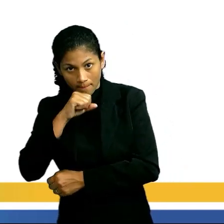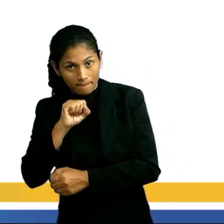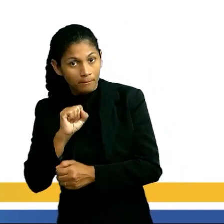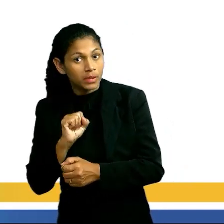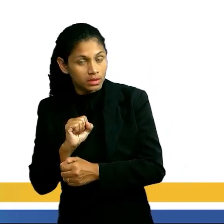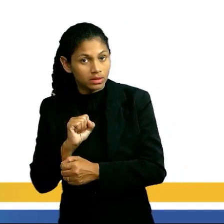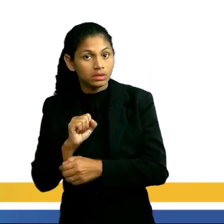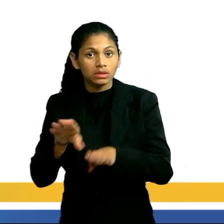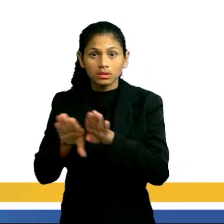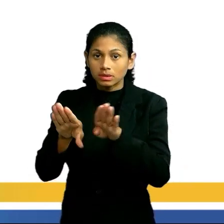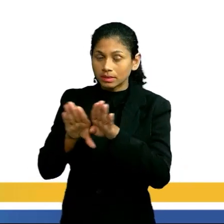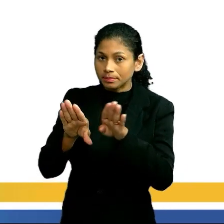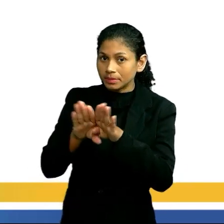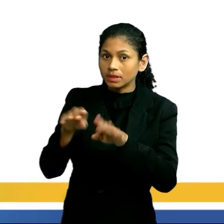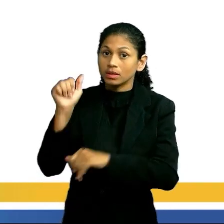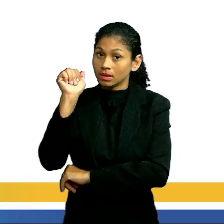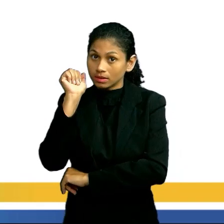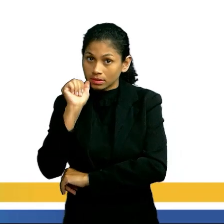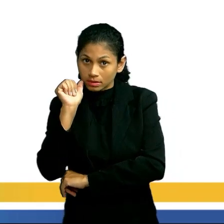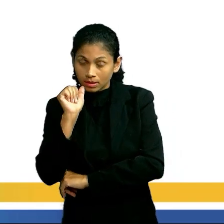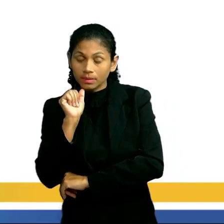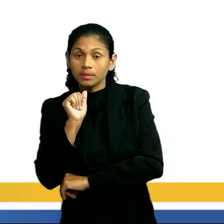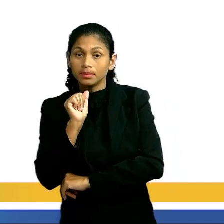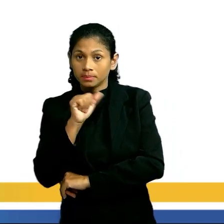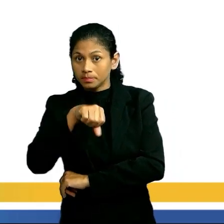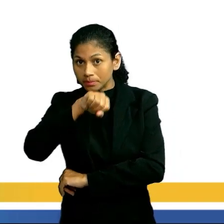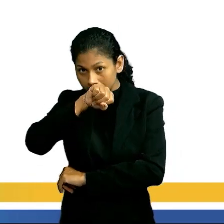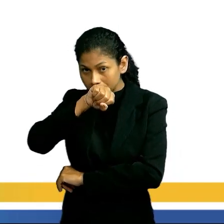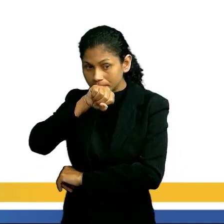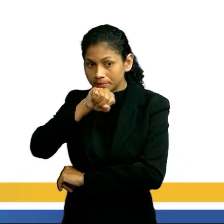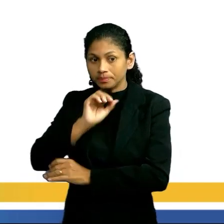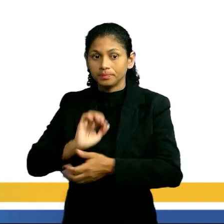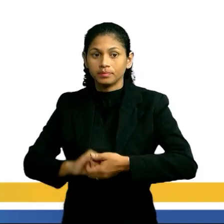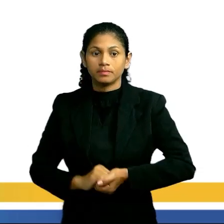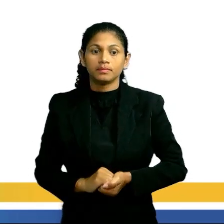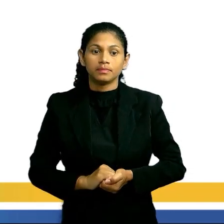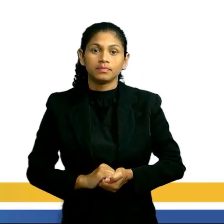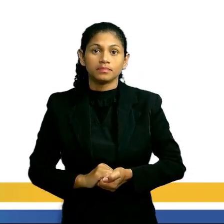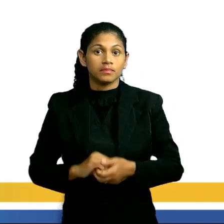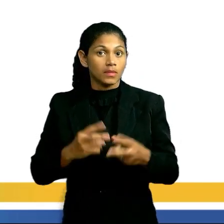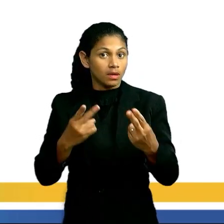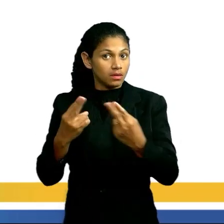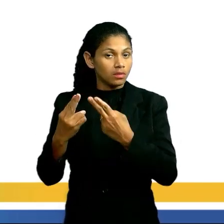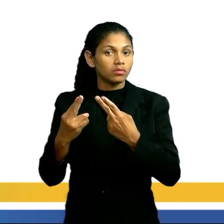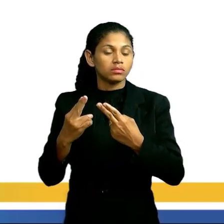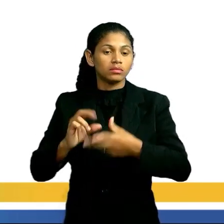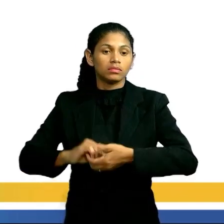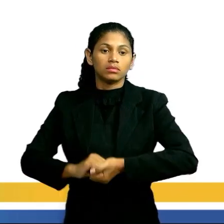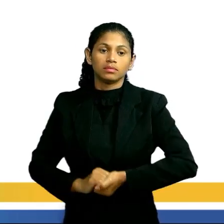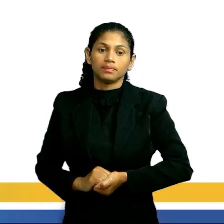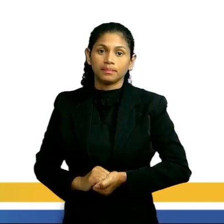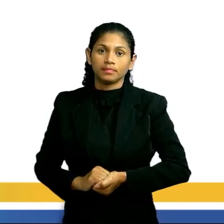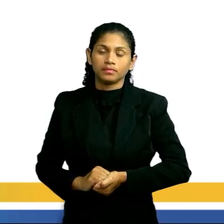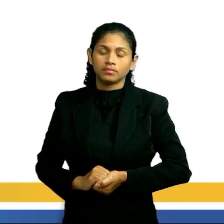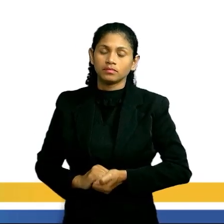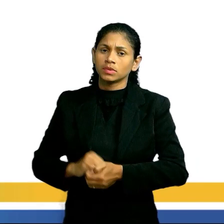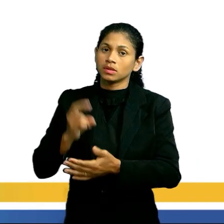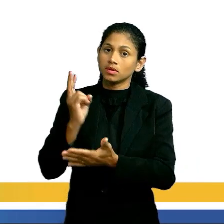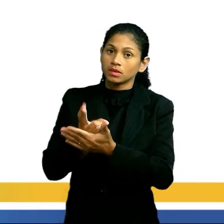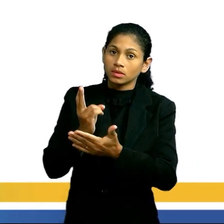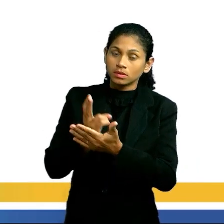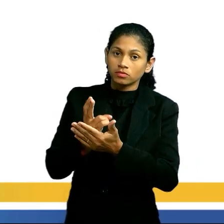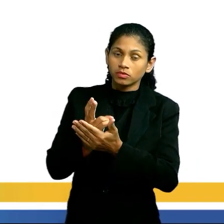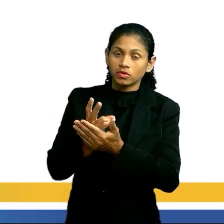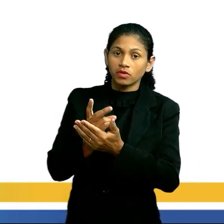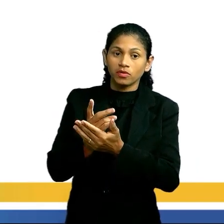da mãe, então ele deve ter genotipicamente igual à mãe. Continuemos. Toda vez que nós